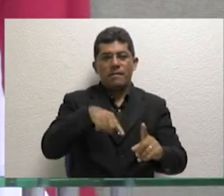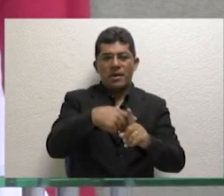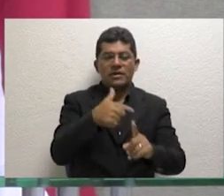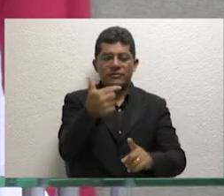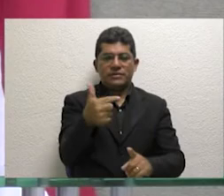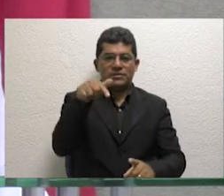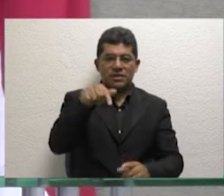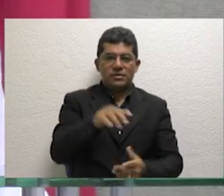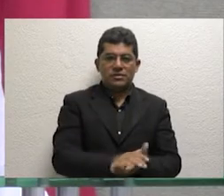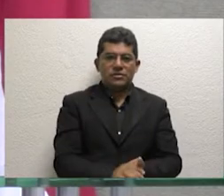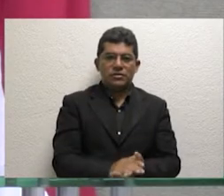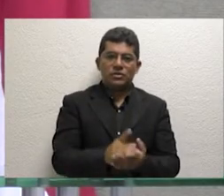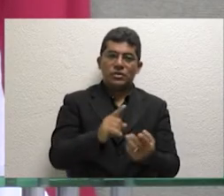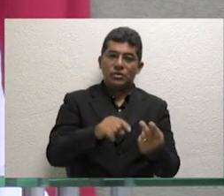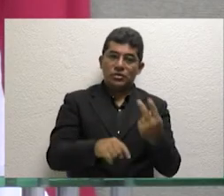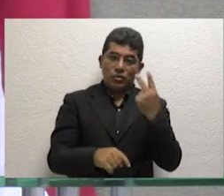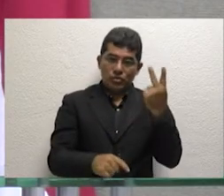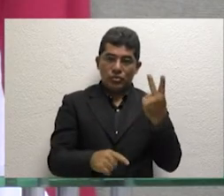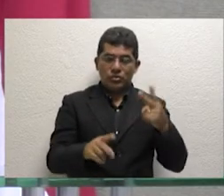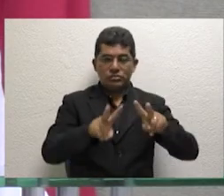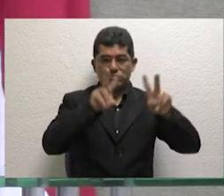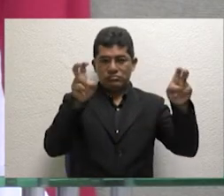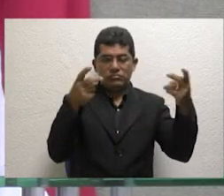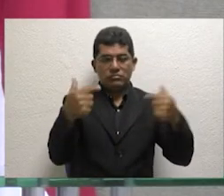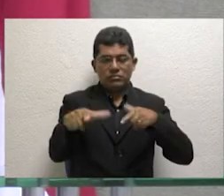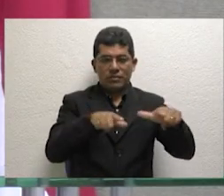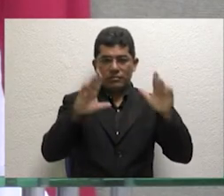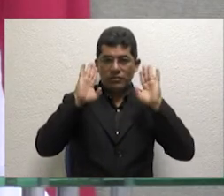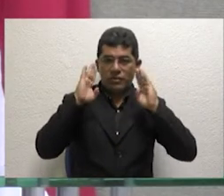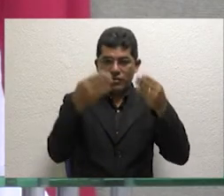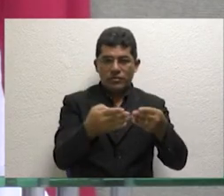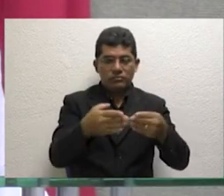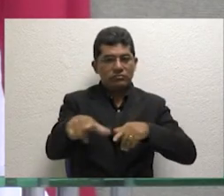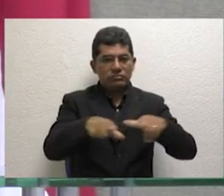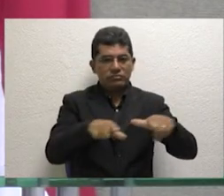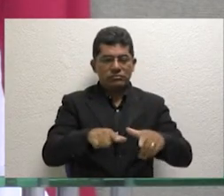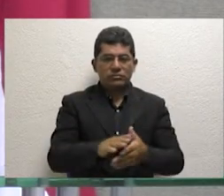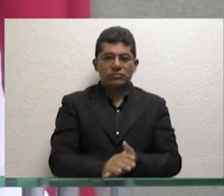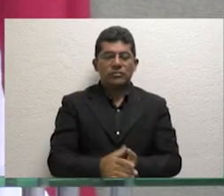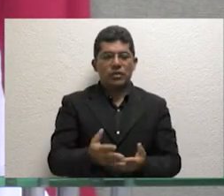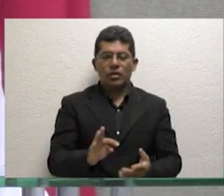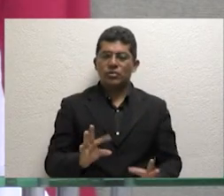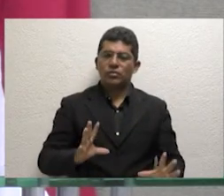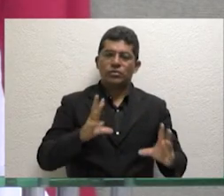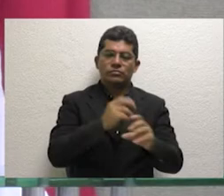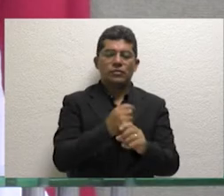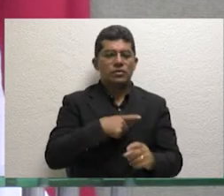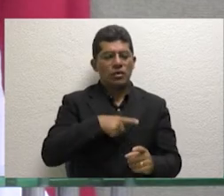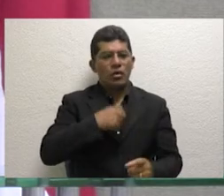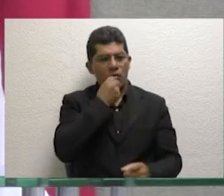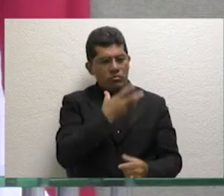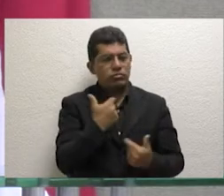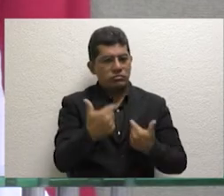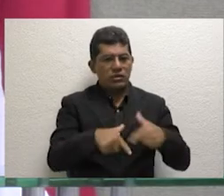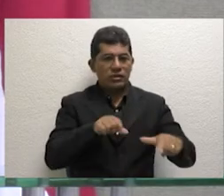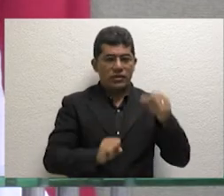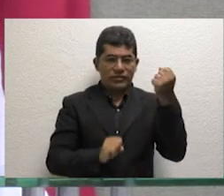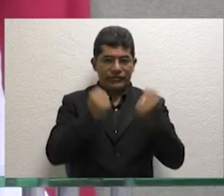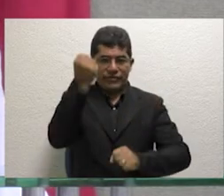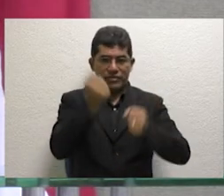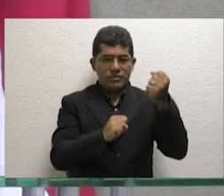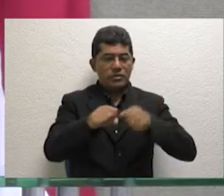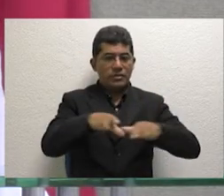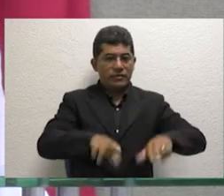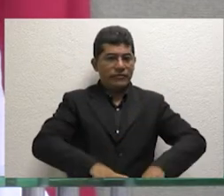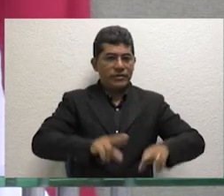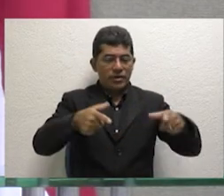são dois segmentos que se comungam e dão a totalidade do que nós temos de riqueza no polo industrial porém